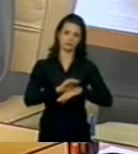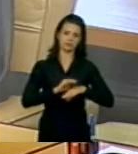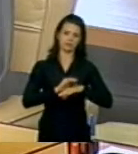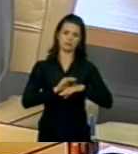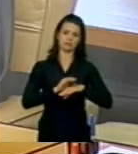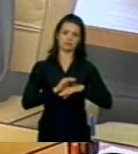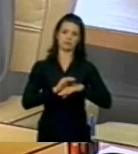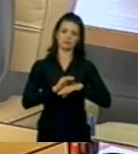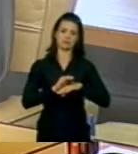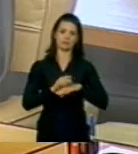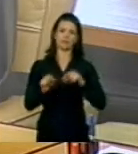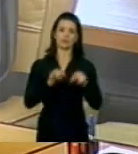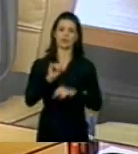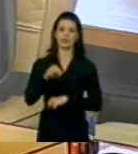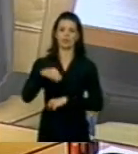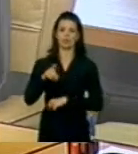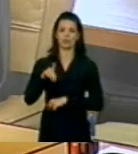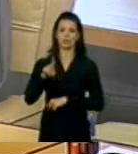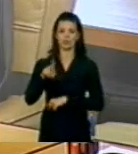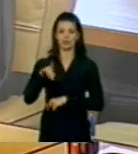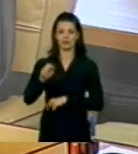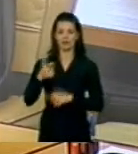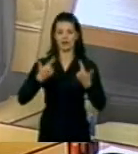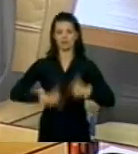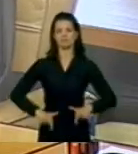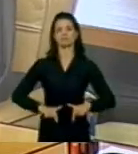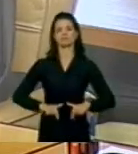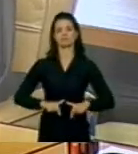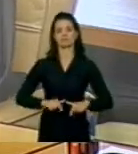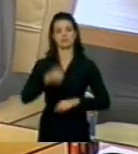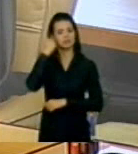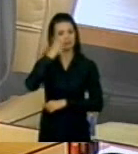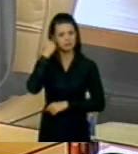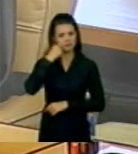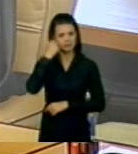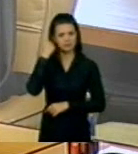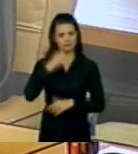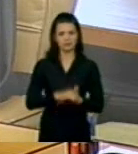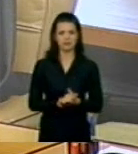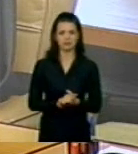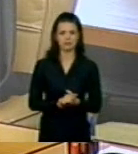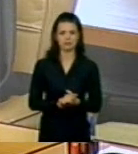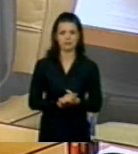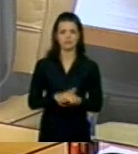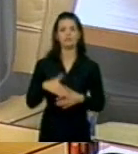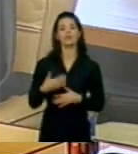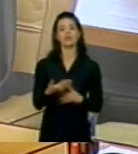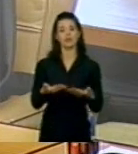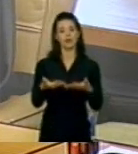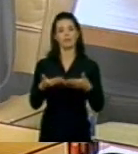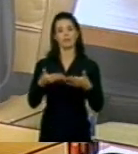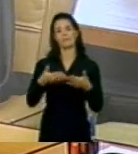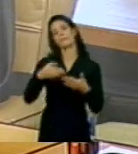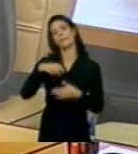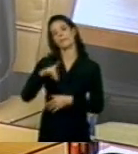sobre imunidades parlamentares. Ao final dessa petição inicial, requereram os partidos o deferimento de medida